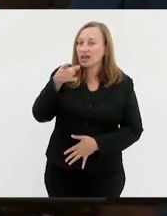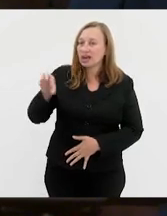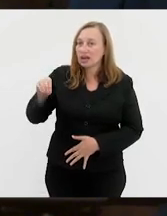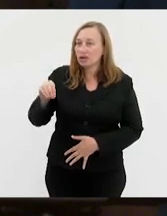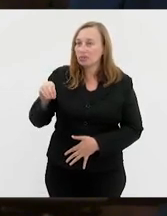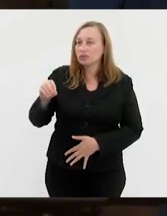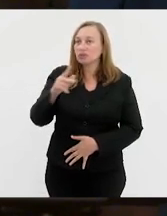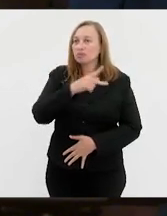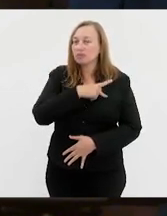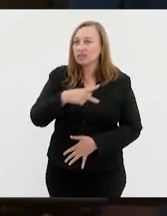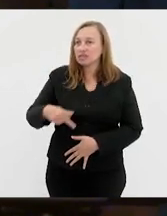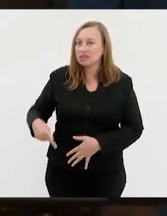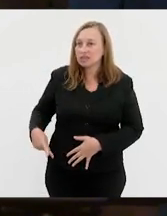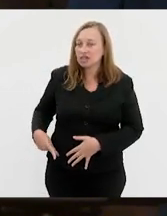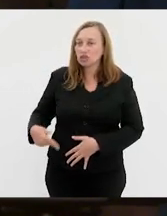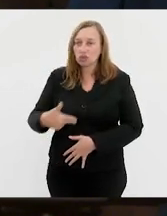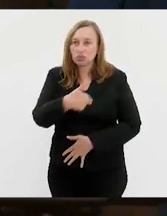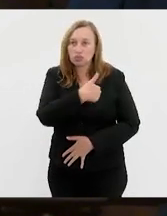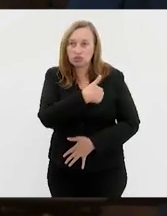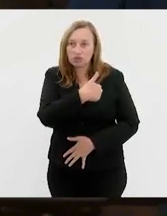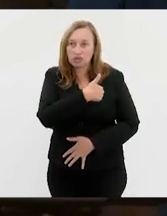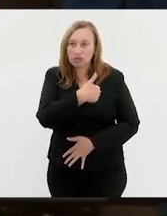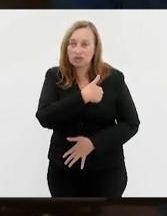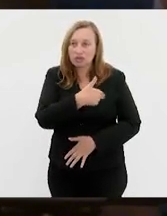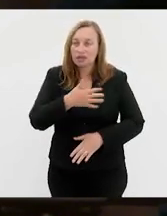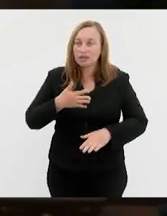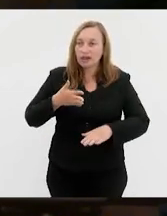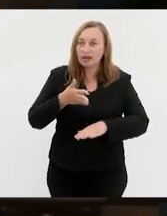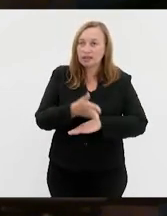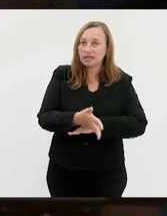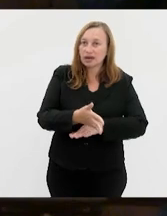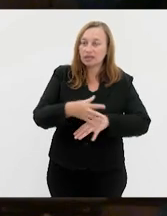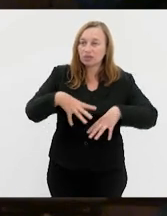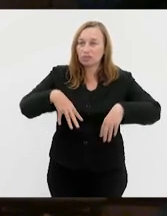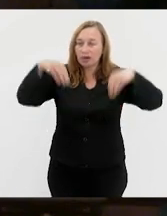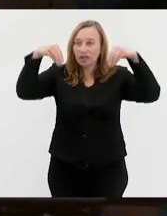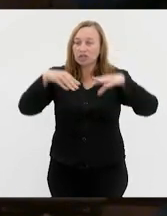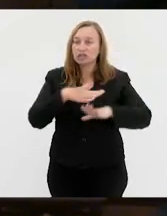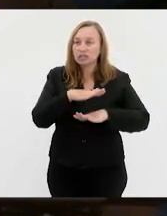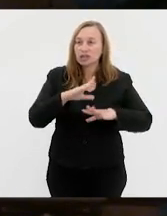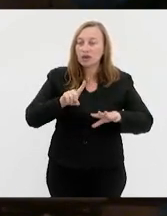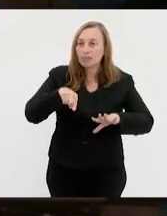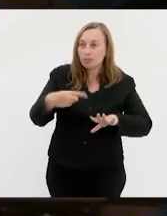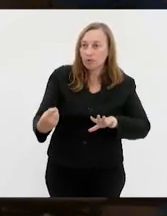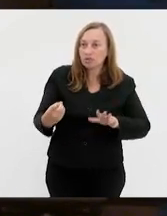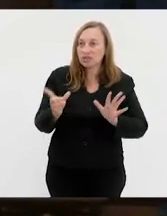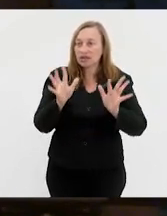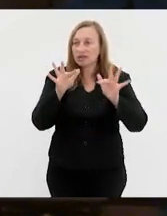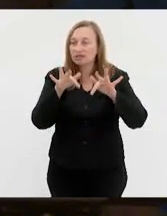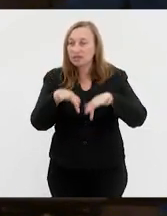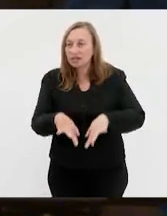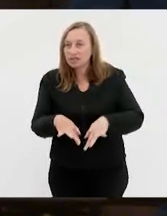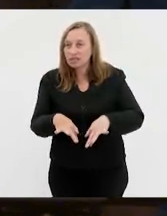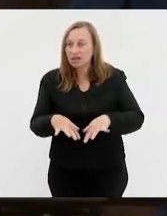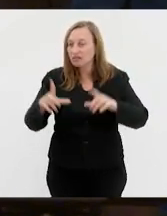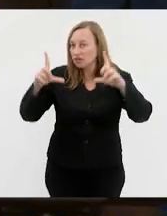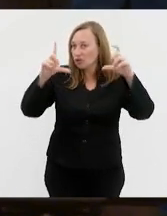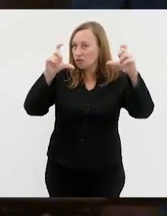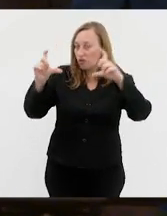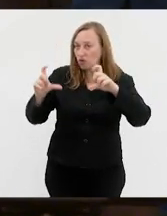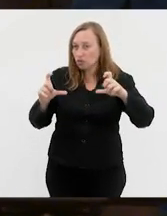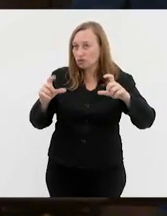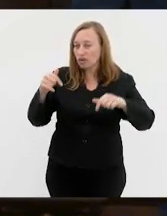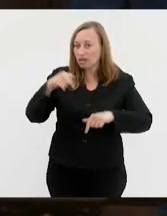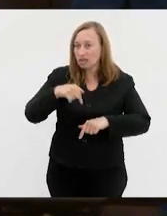Vargas, localizado ali na entrada do palácio. Depois que acabar, a gente vai aqui tirar umas fotos aqui em cima, depois a gente vai descer,